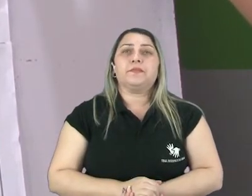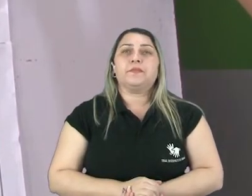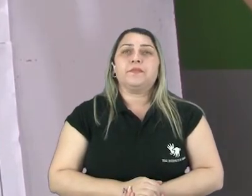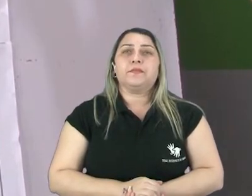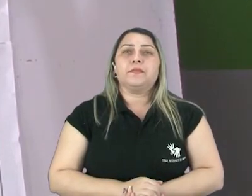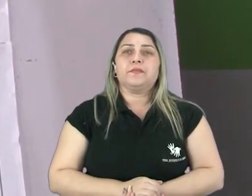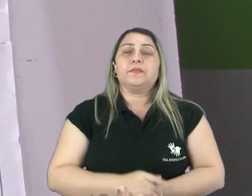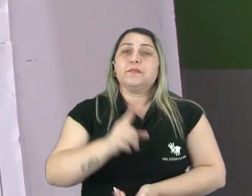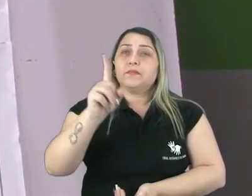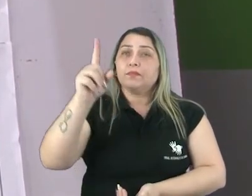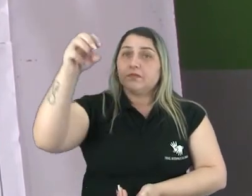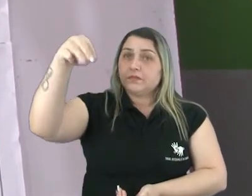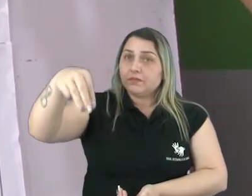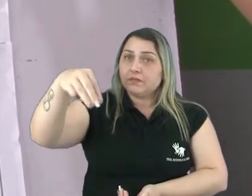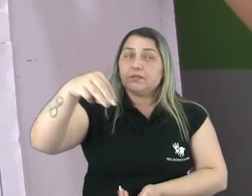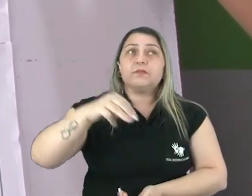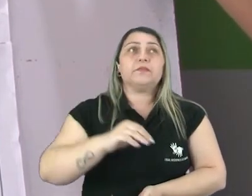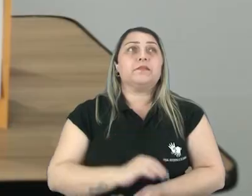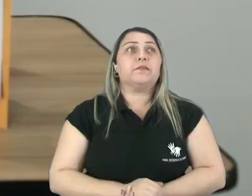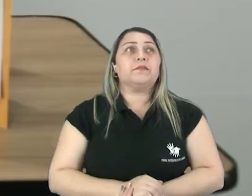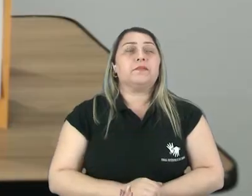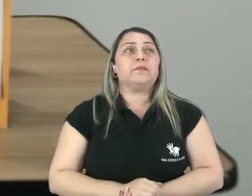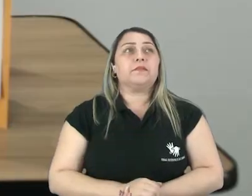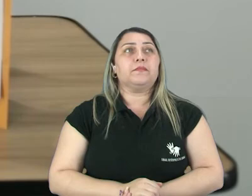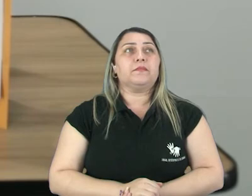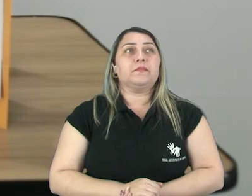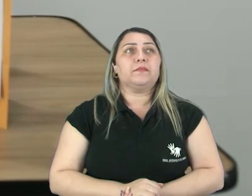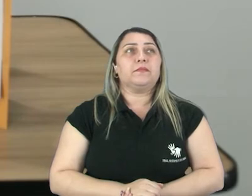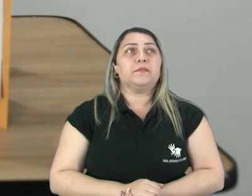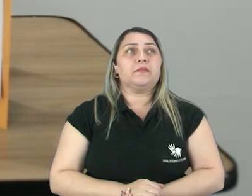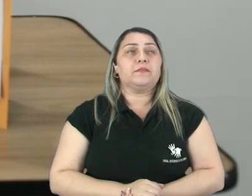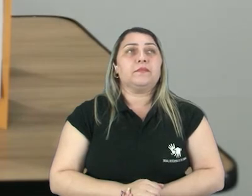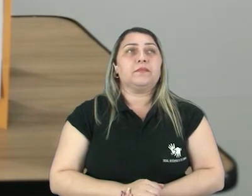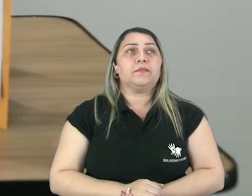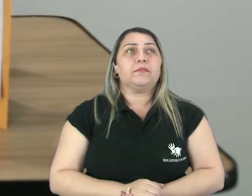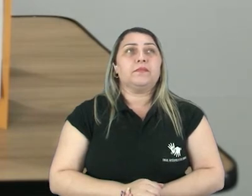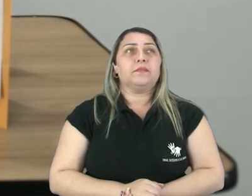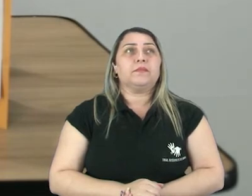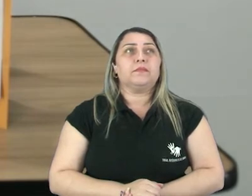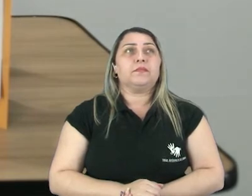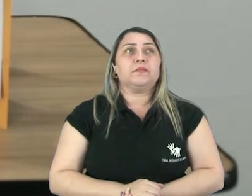apenas 1 metro. Apenas 1 metro.